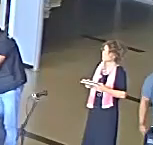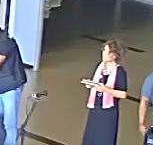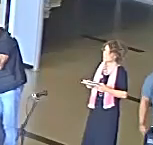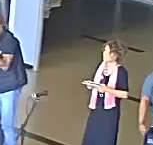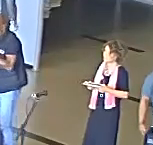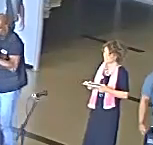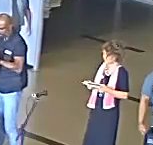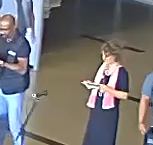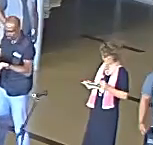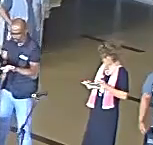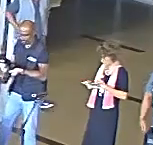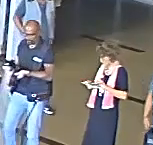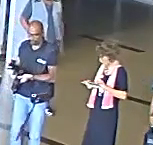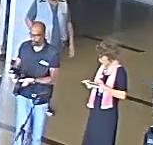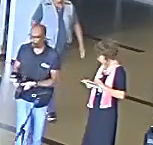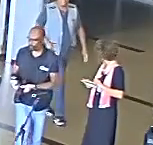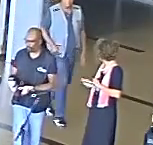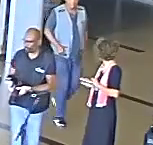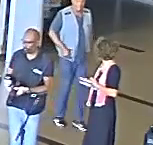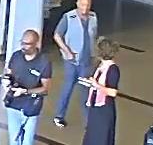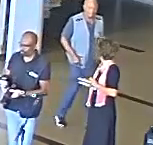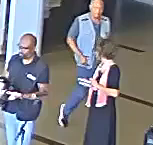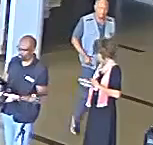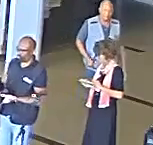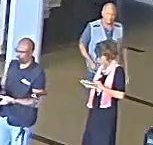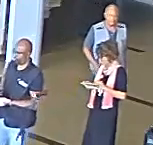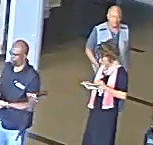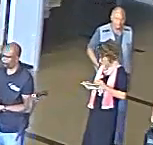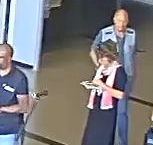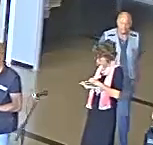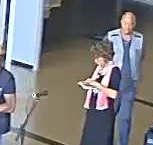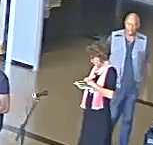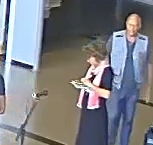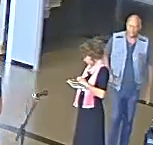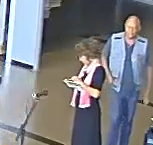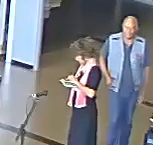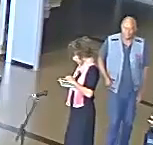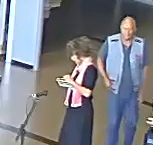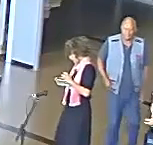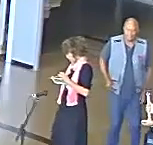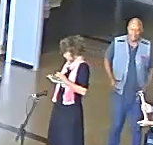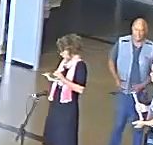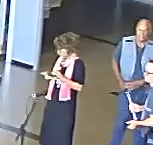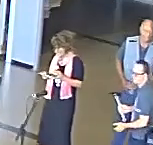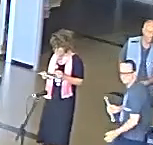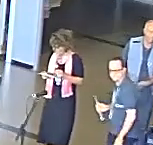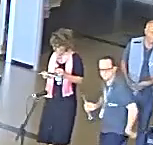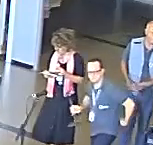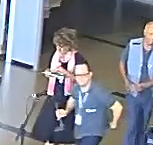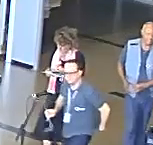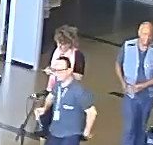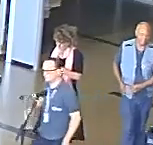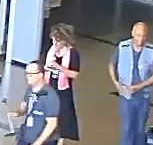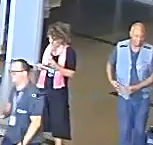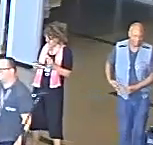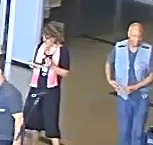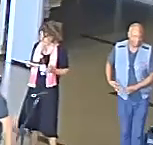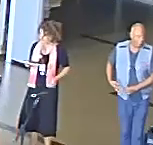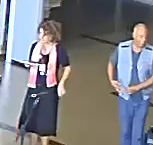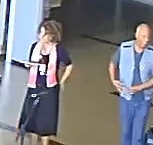eh se a lei tivesse sendo cumprida eu fiz um cálculo bem por baixo bem rame-rame para não ofender